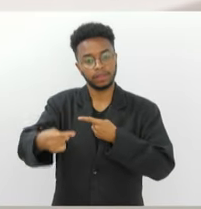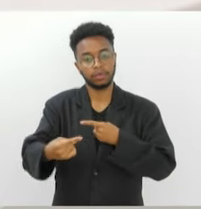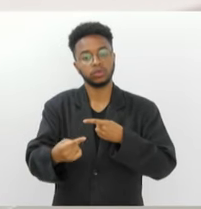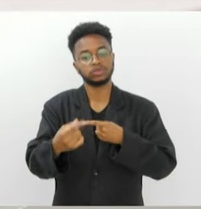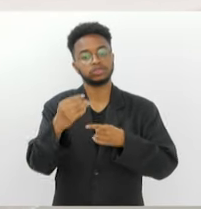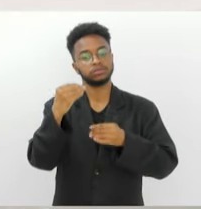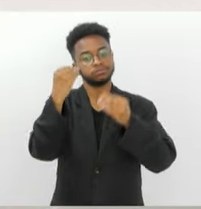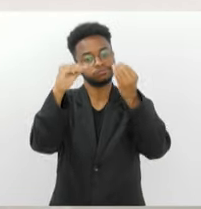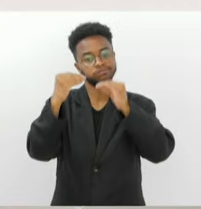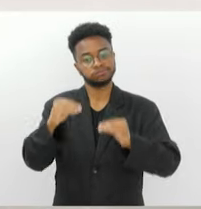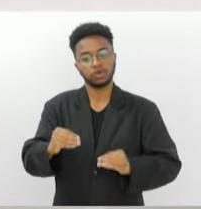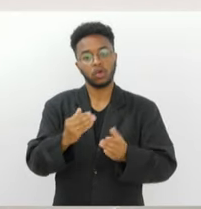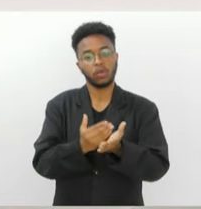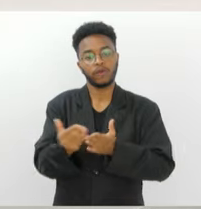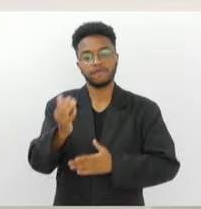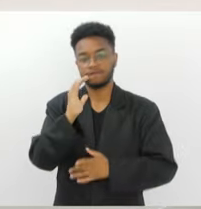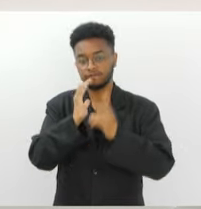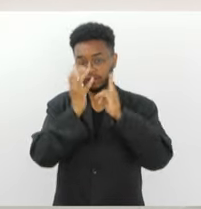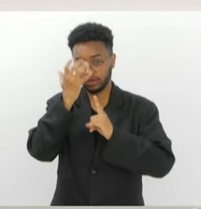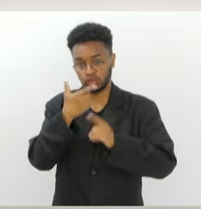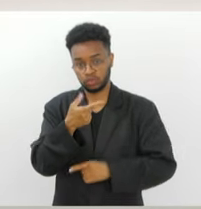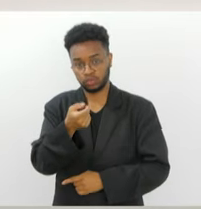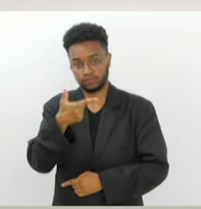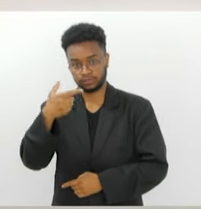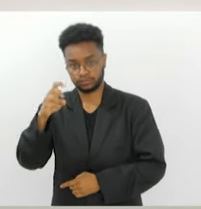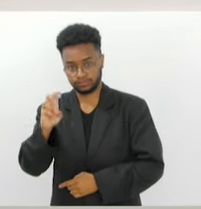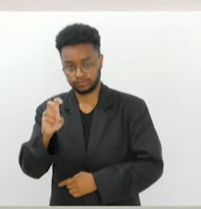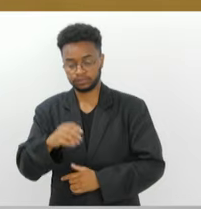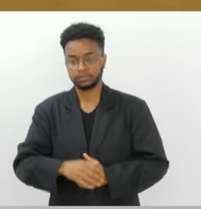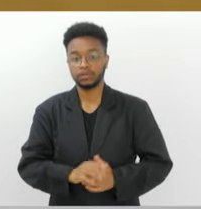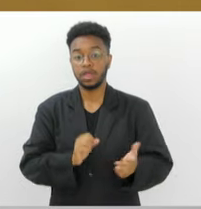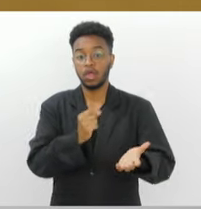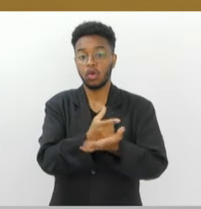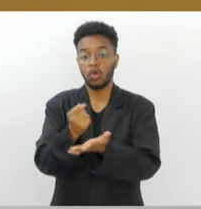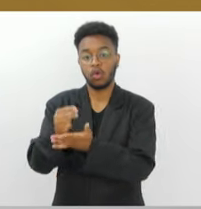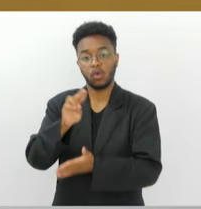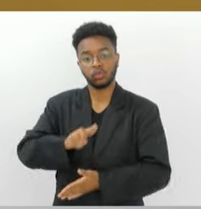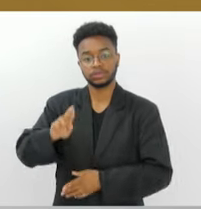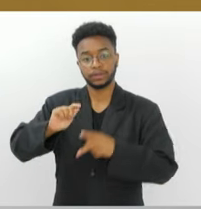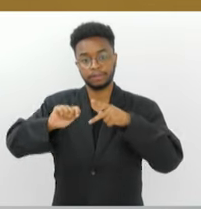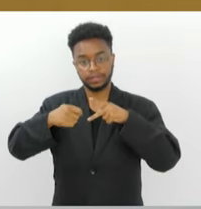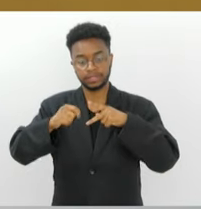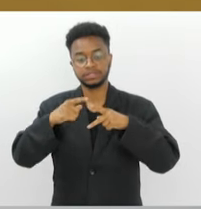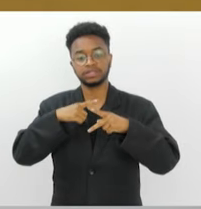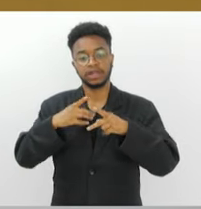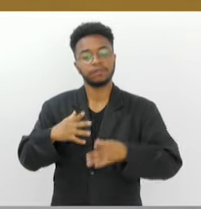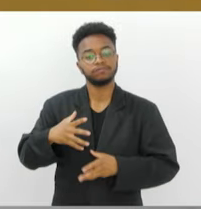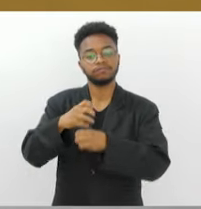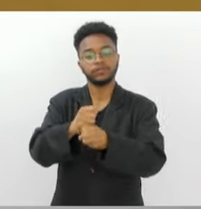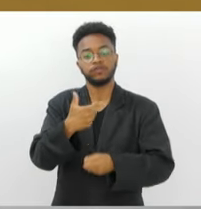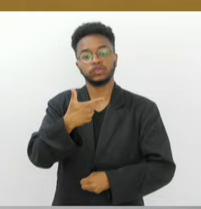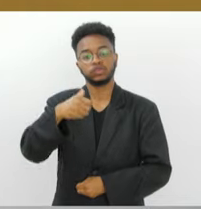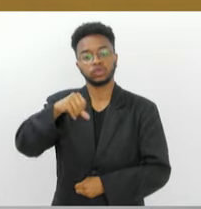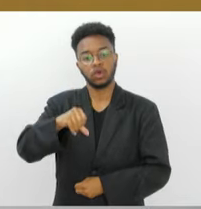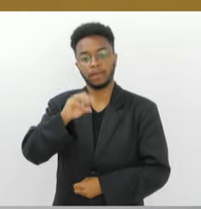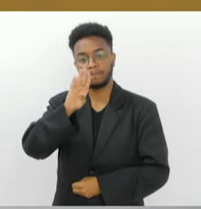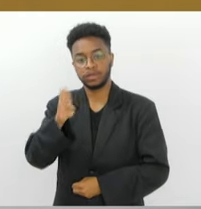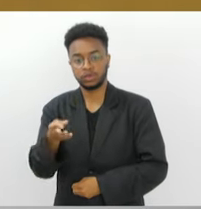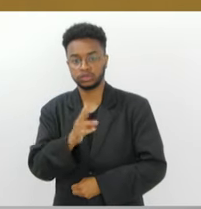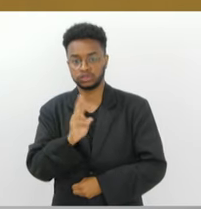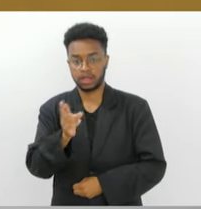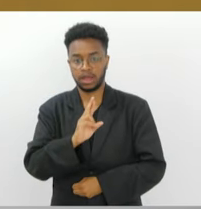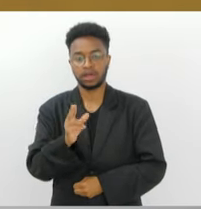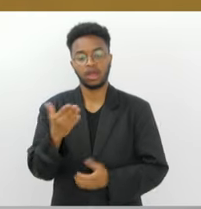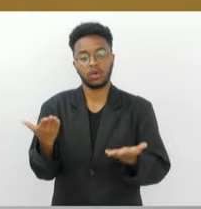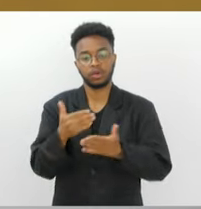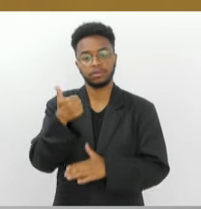todo o país a partir de fevereiro de 2025. As compras com Pix somaram R$ 29 bilhões no primeiro semestre